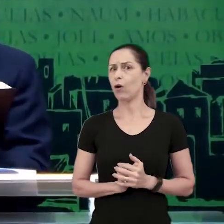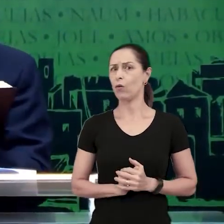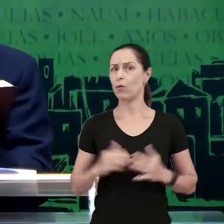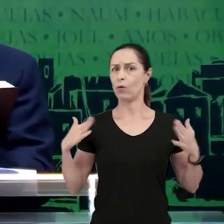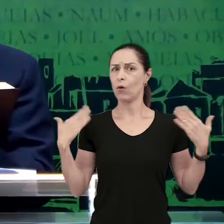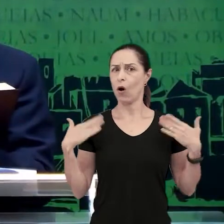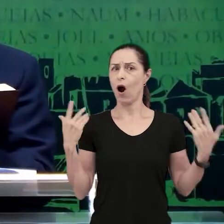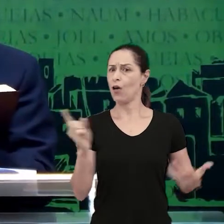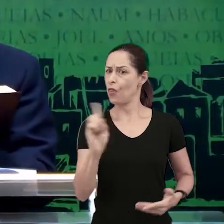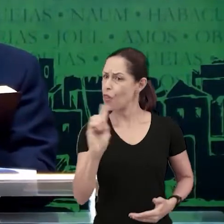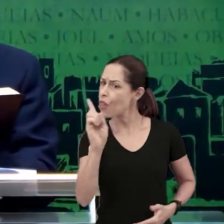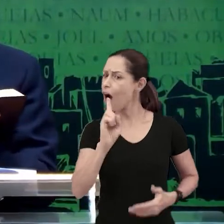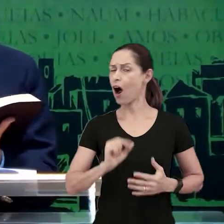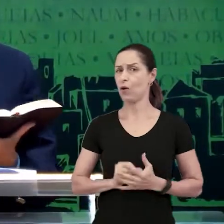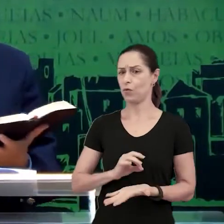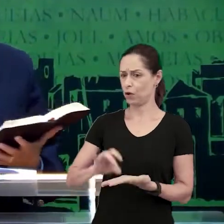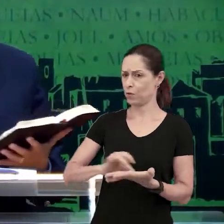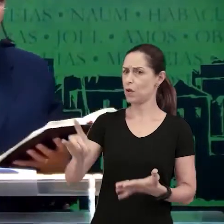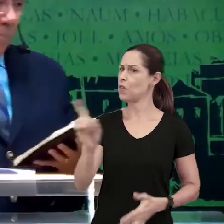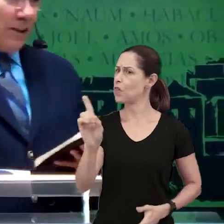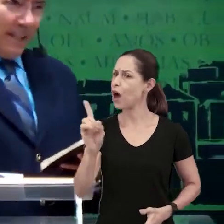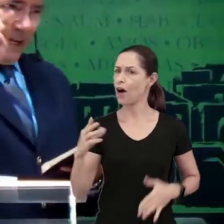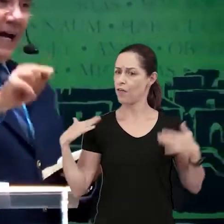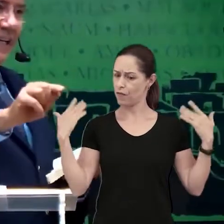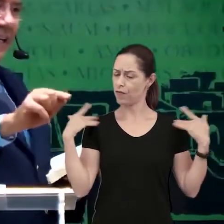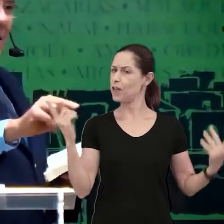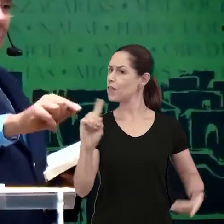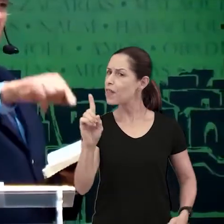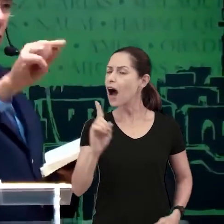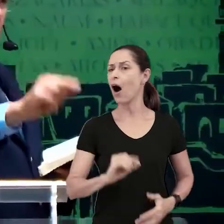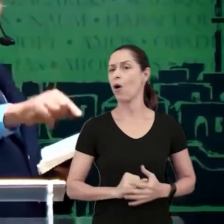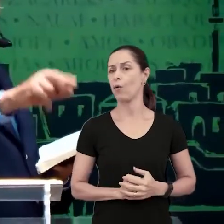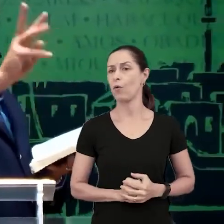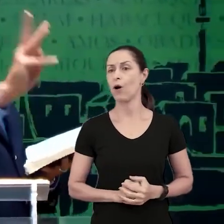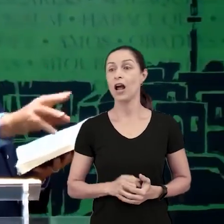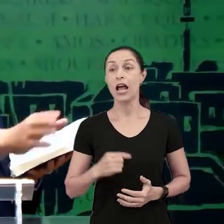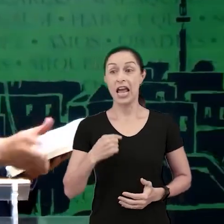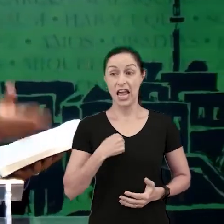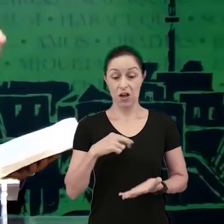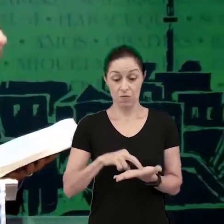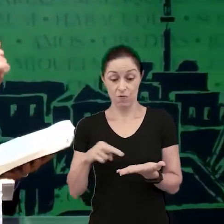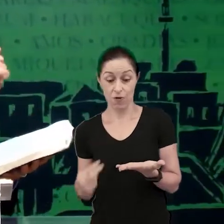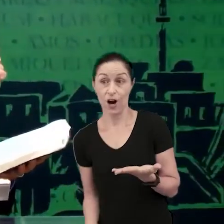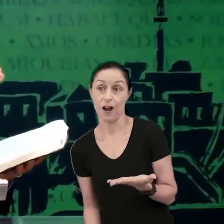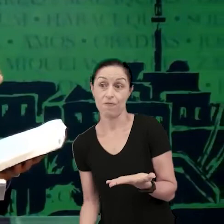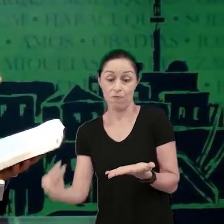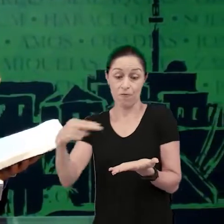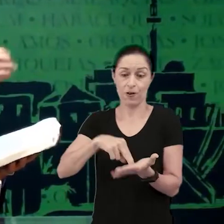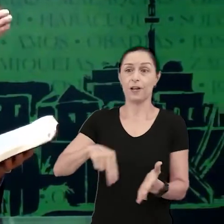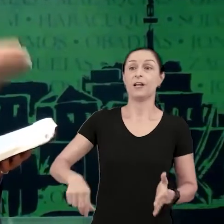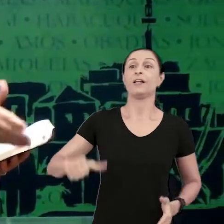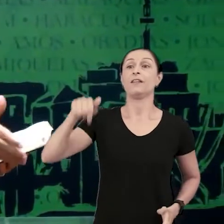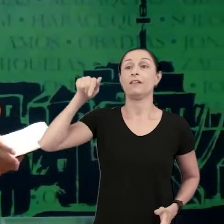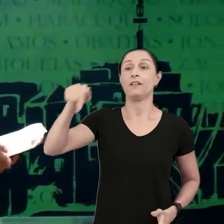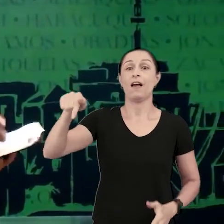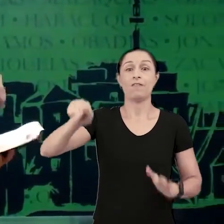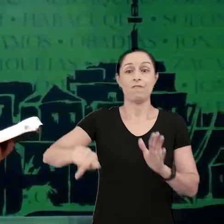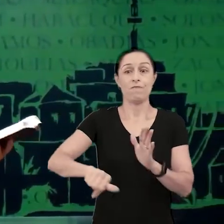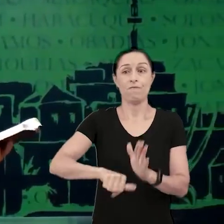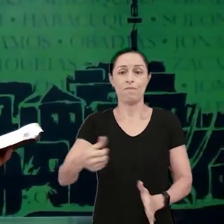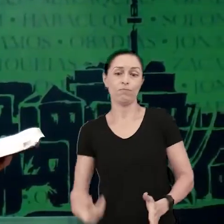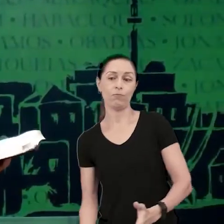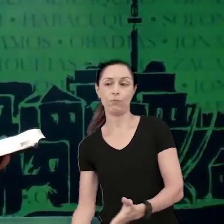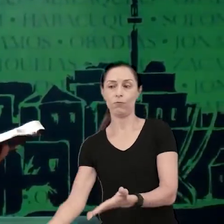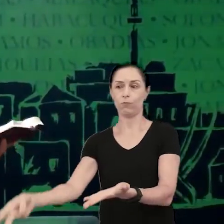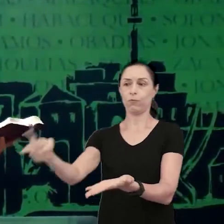alegres não, a meu respeito não, sabe por quê? Porque eu posso até cair, mas o justo cai até 7 vezes e se levanta. Se você é filho de Deus,